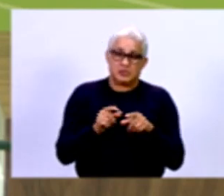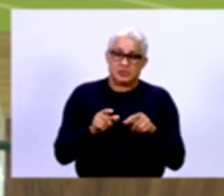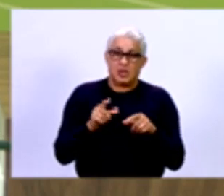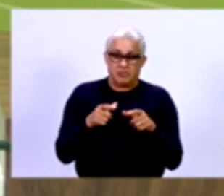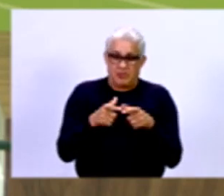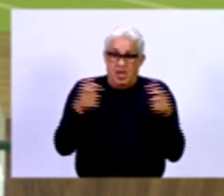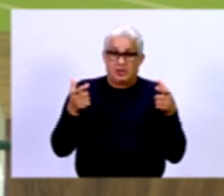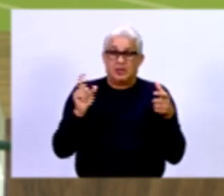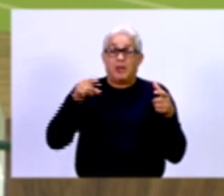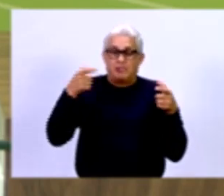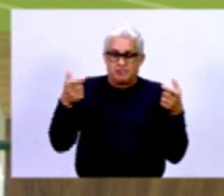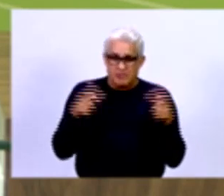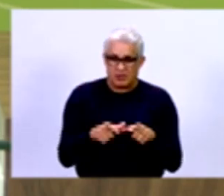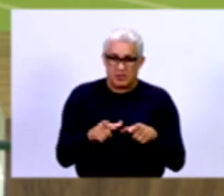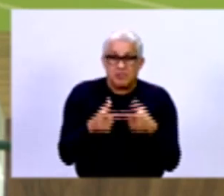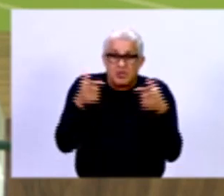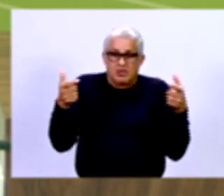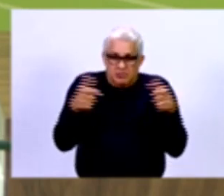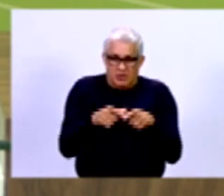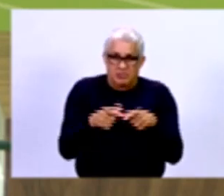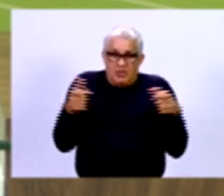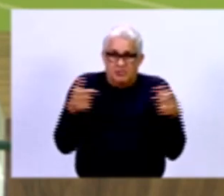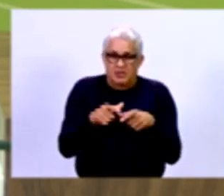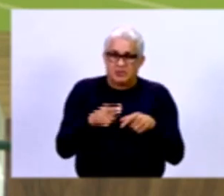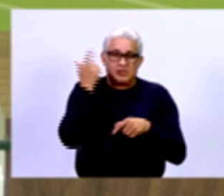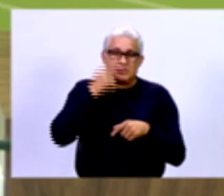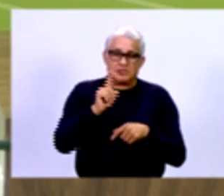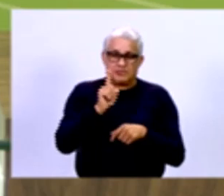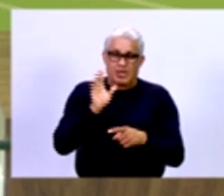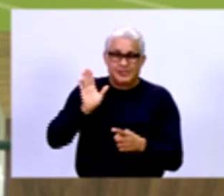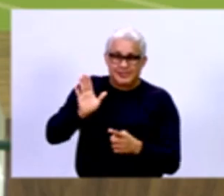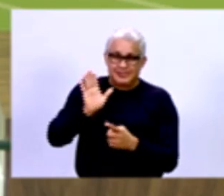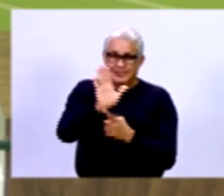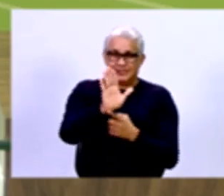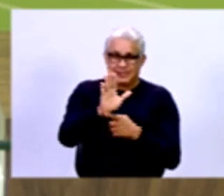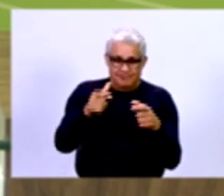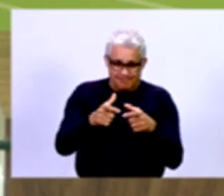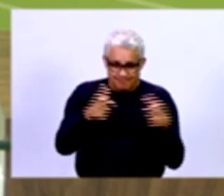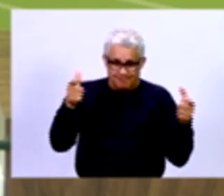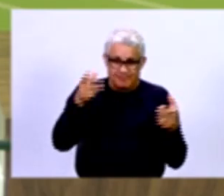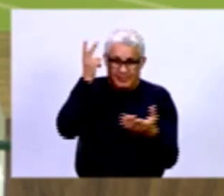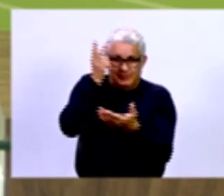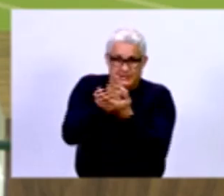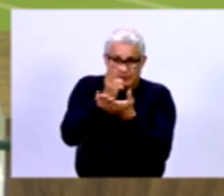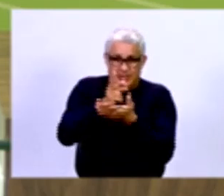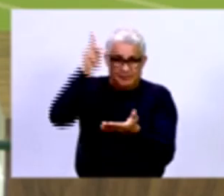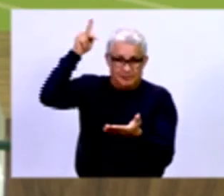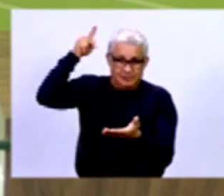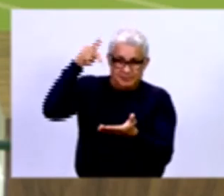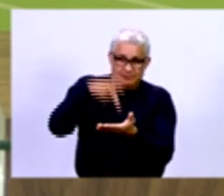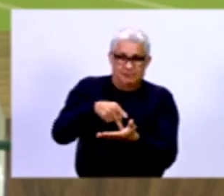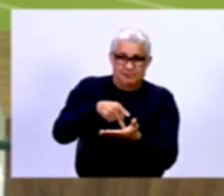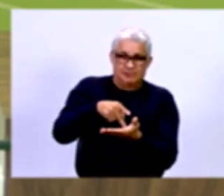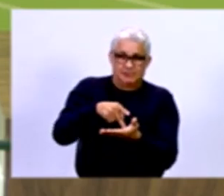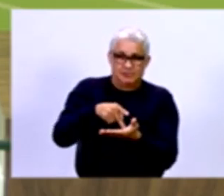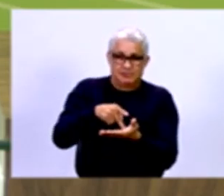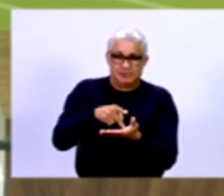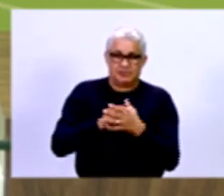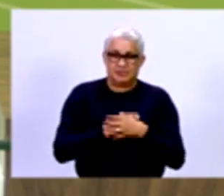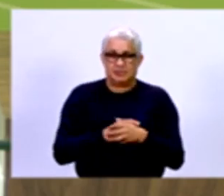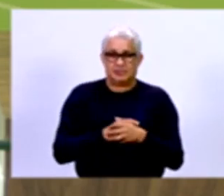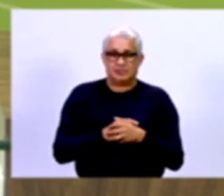decresceu, depois cresceu um pouquinho e decresceu, a gente não conseguiu mostrar um crescimento econômico real e consistente.